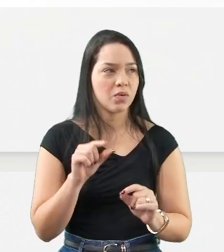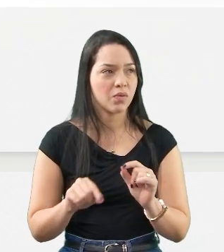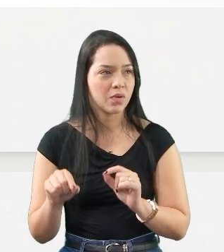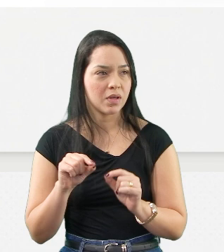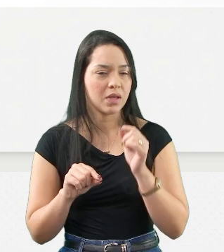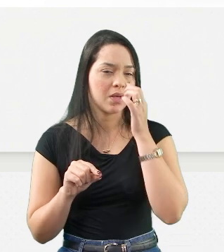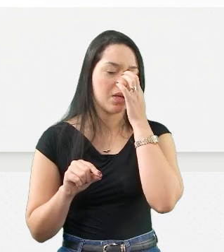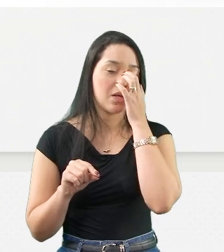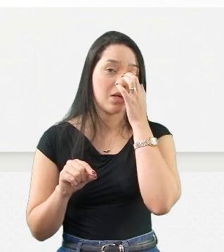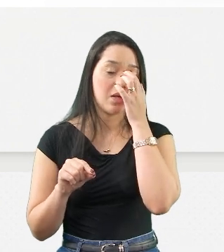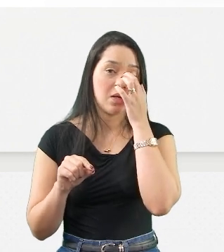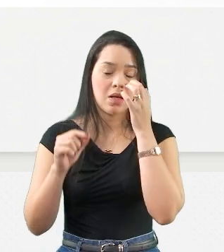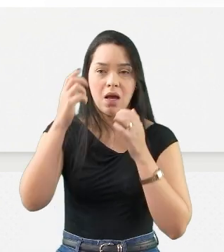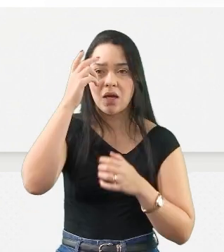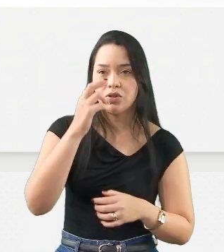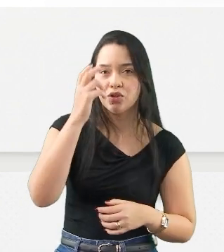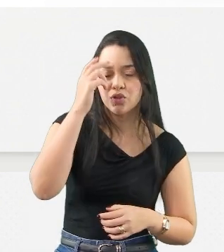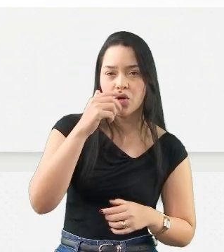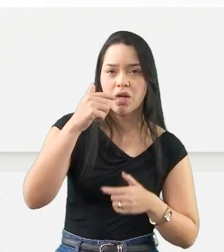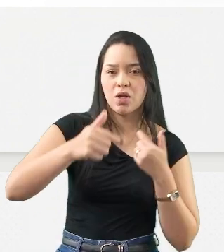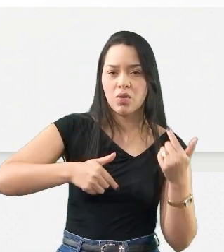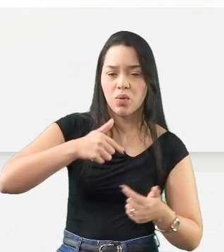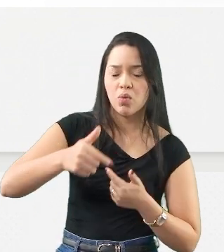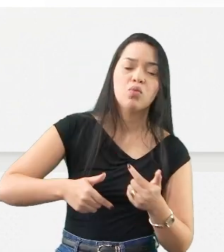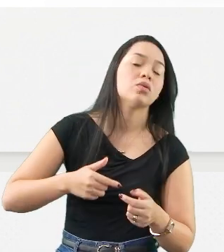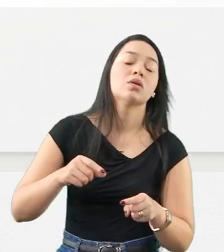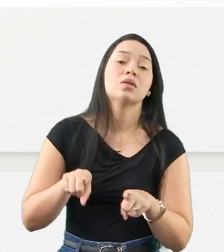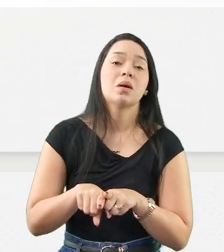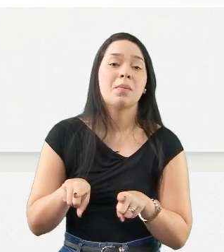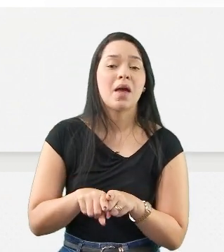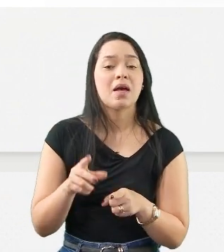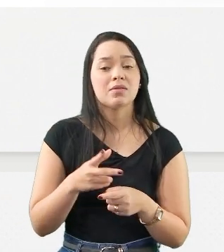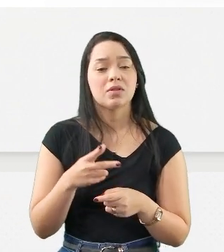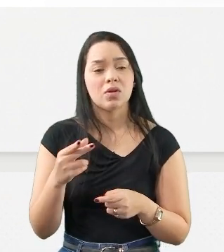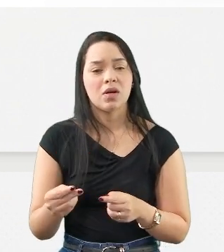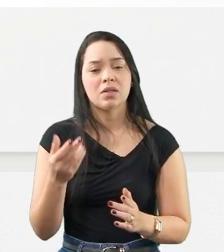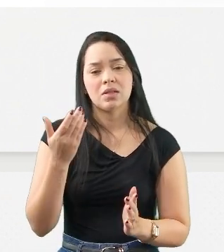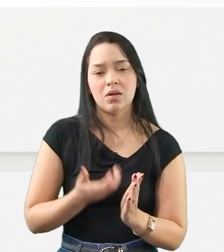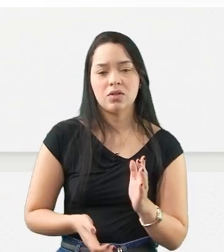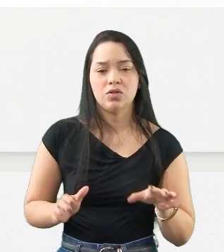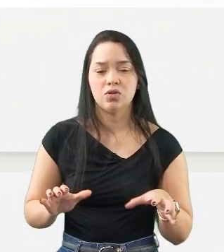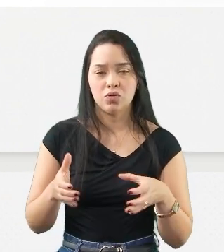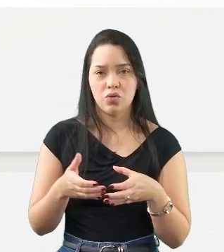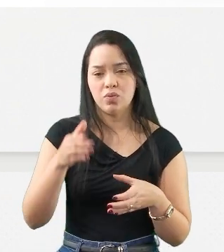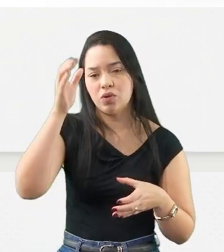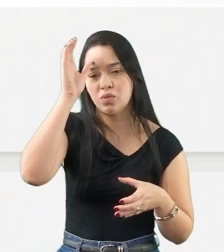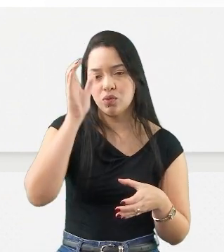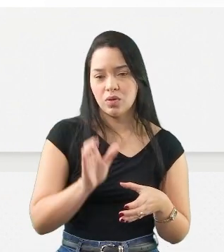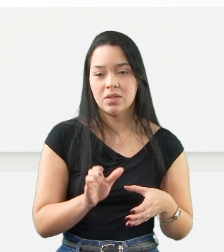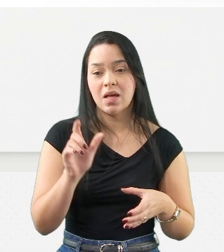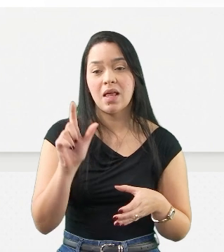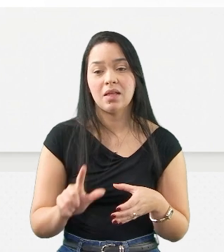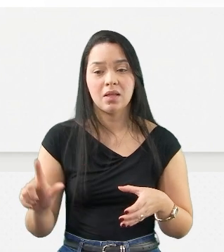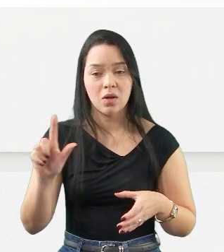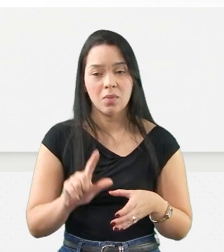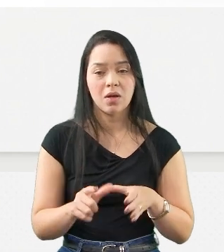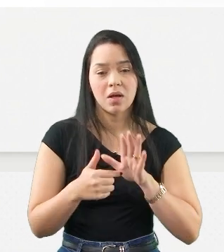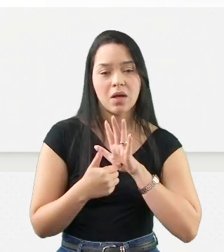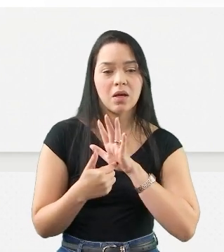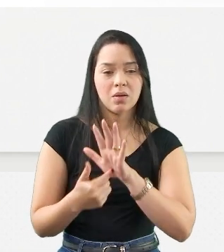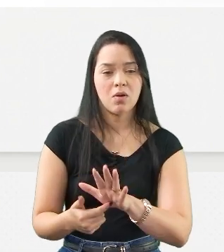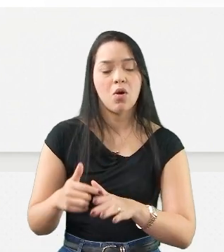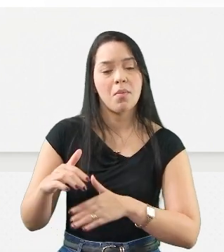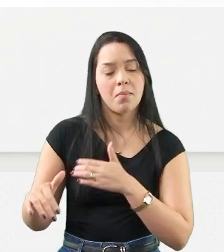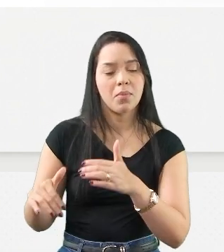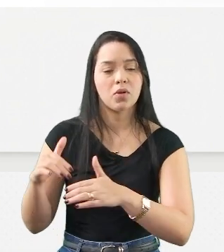ao narrar histórias sobre a luta, a superação, as vitórias e as derrotas de grupos e culturas, a